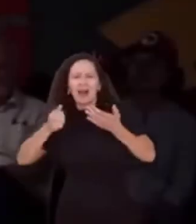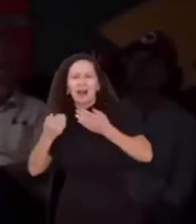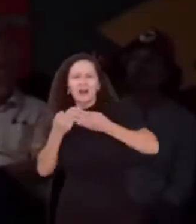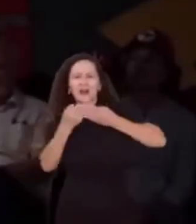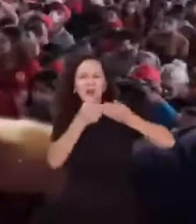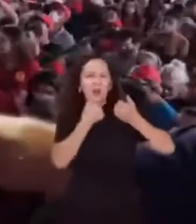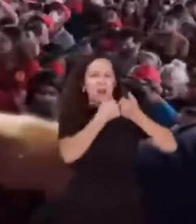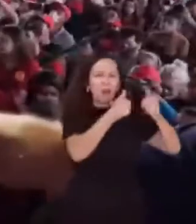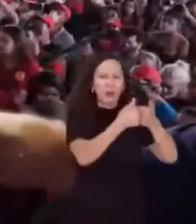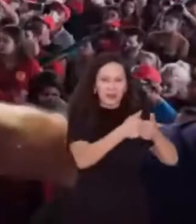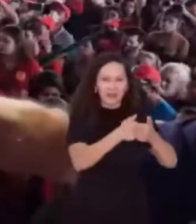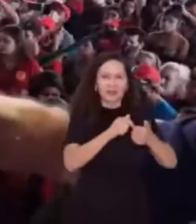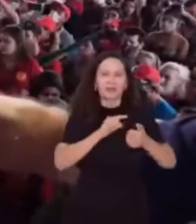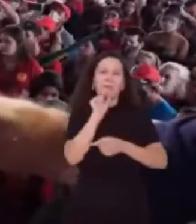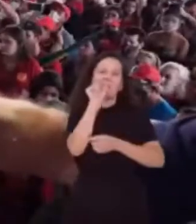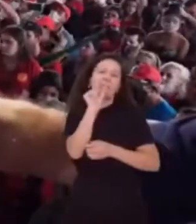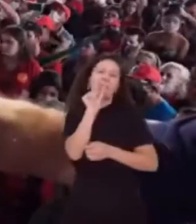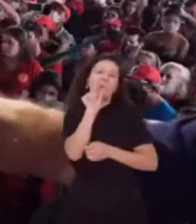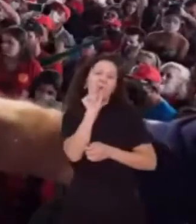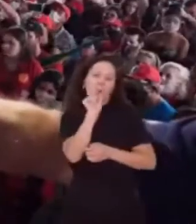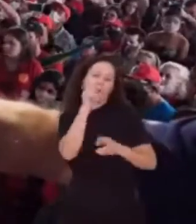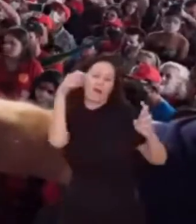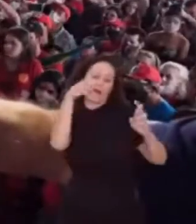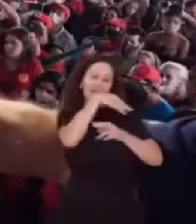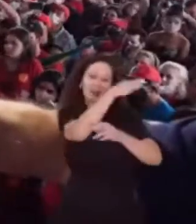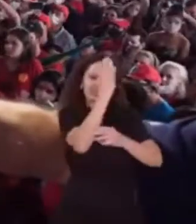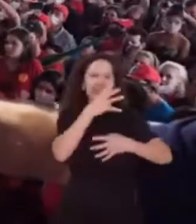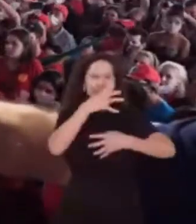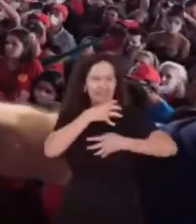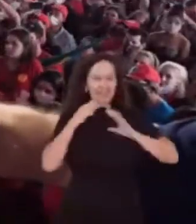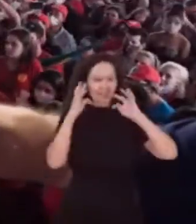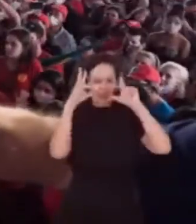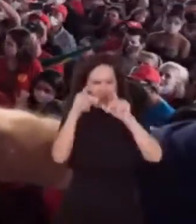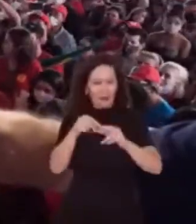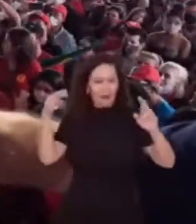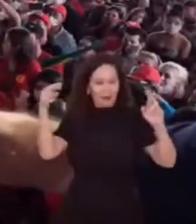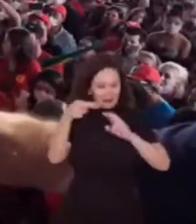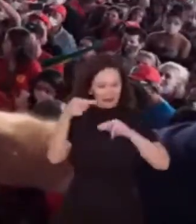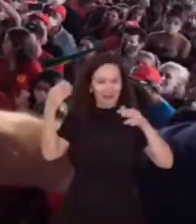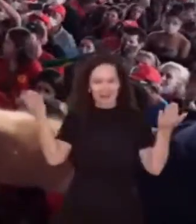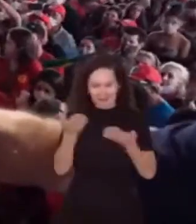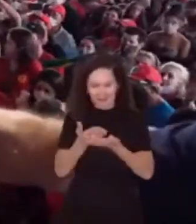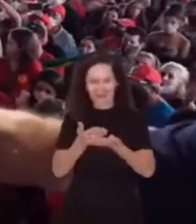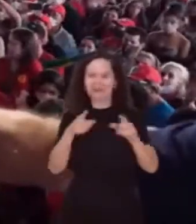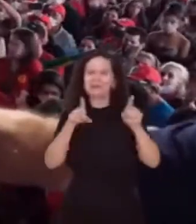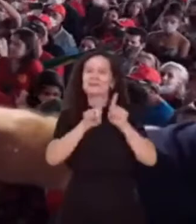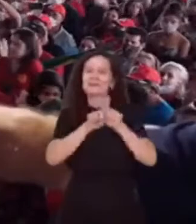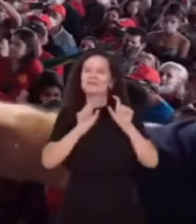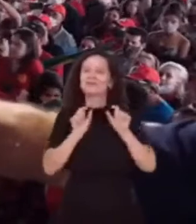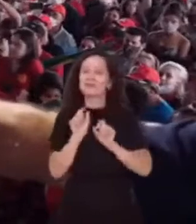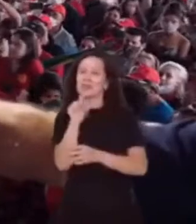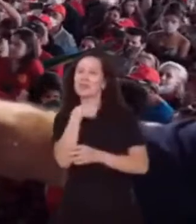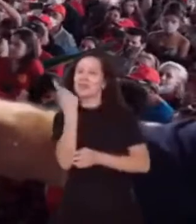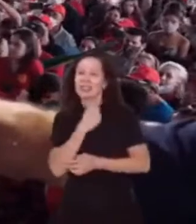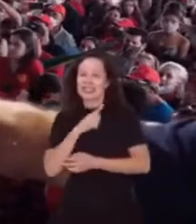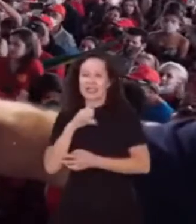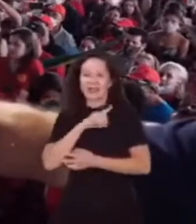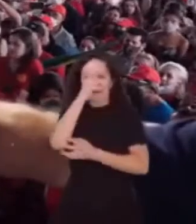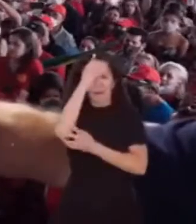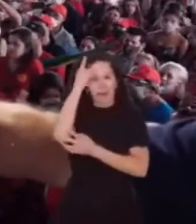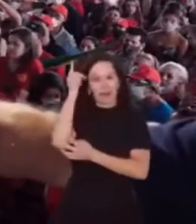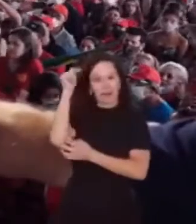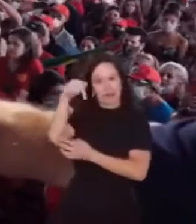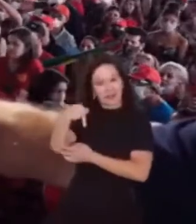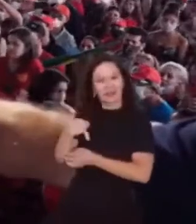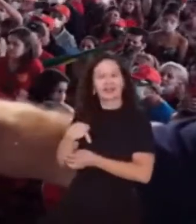Brasil. Então, sinto-se todos parte desse momento. E também temos pessoas que têm um zelo